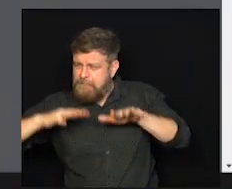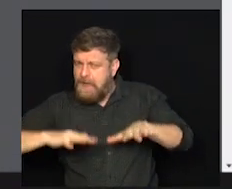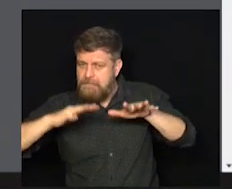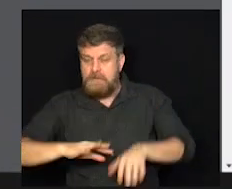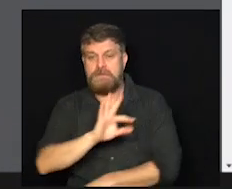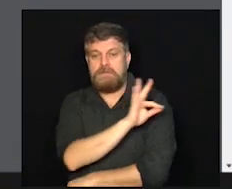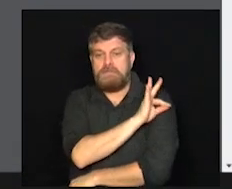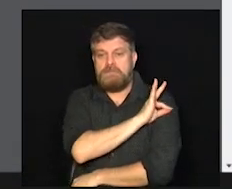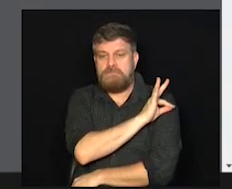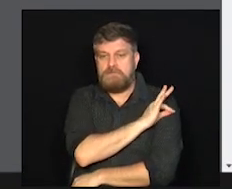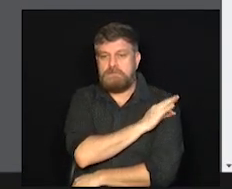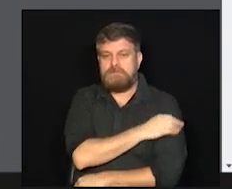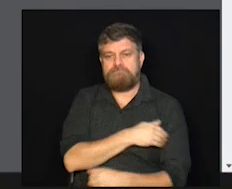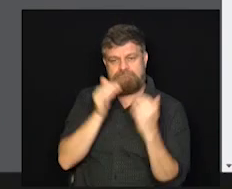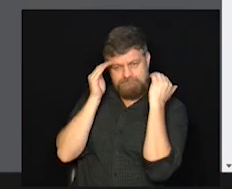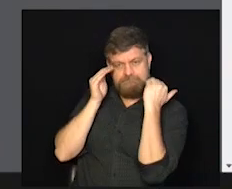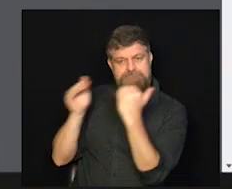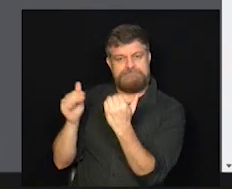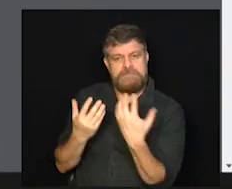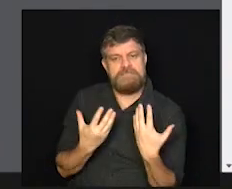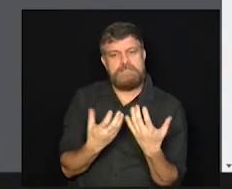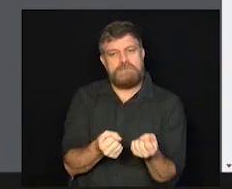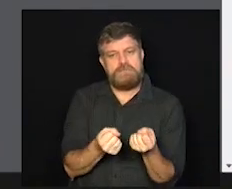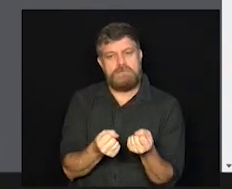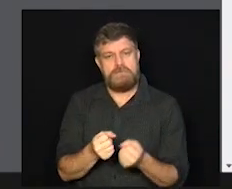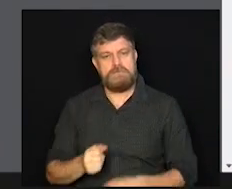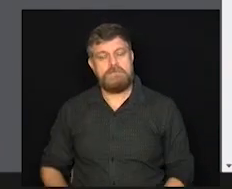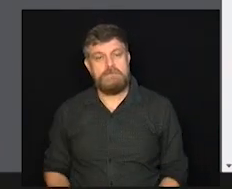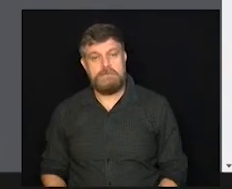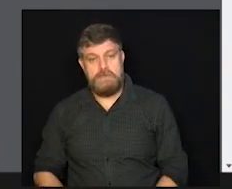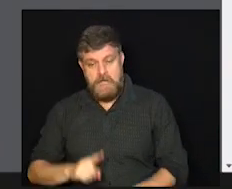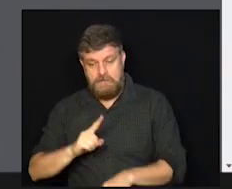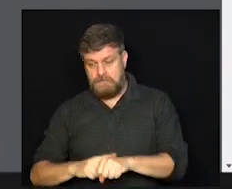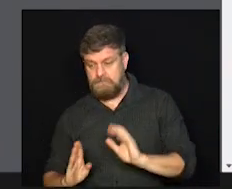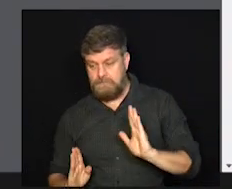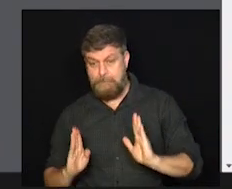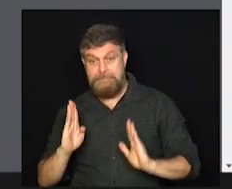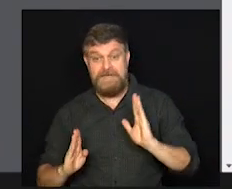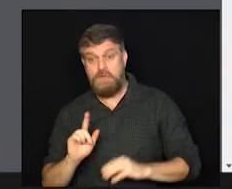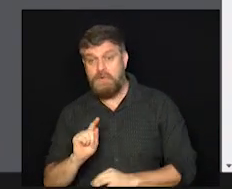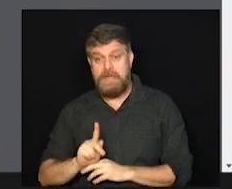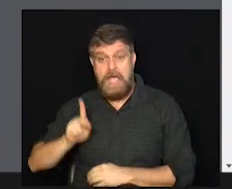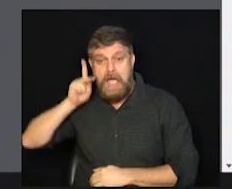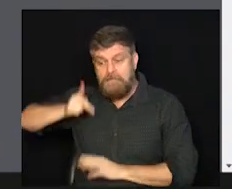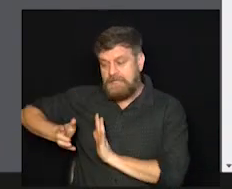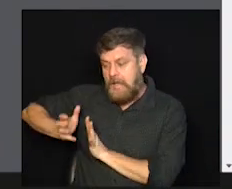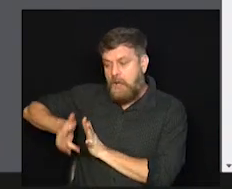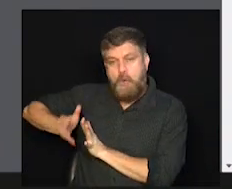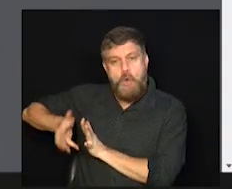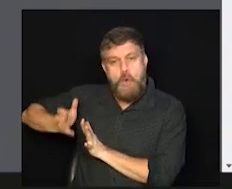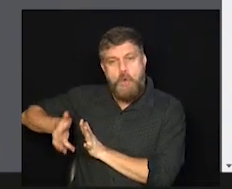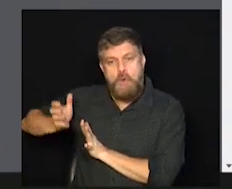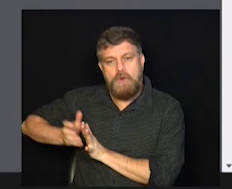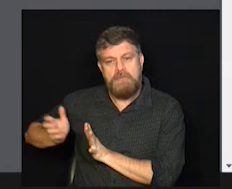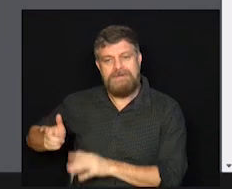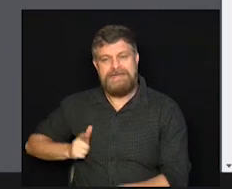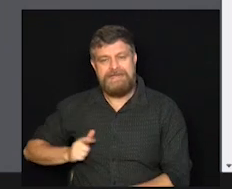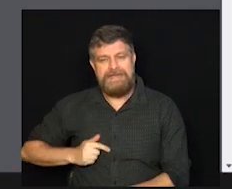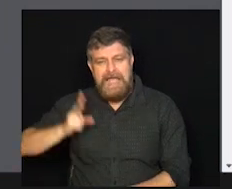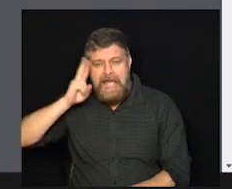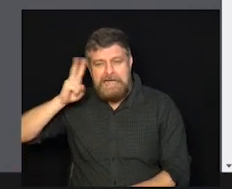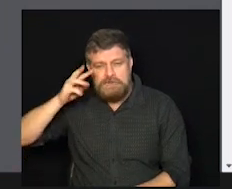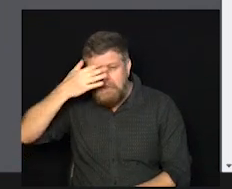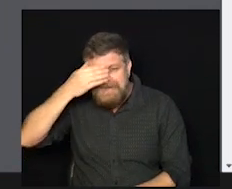muito levado em consideração, principalmente num tempo em que a política partidária preocupa-se muito mais em apagar a